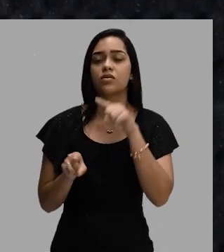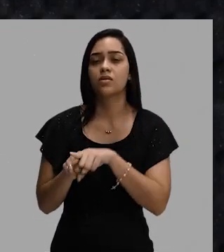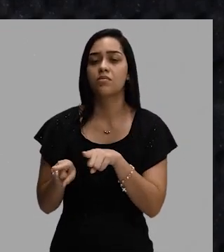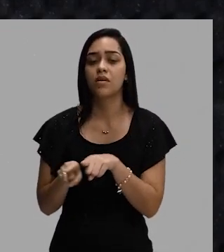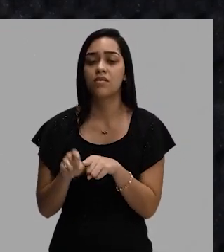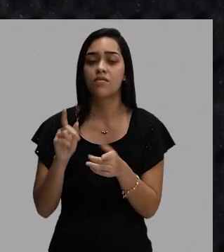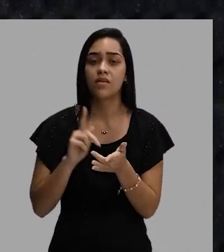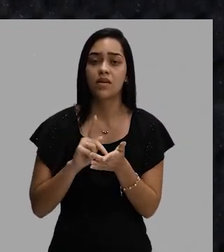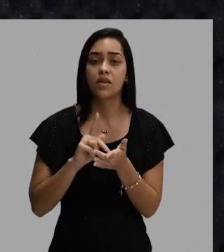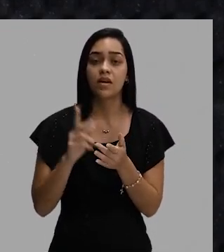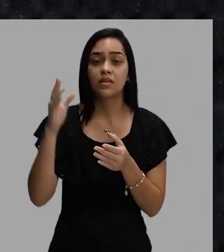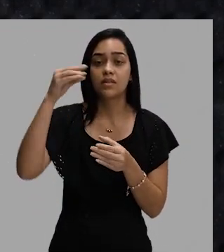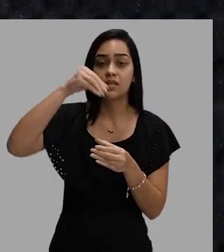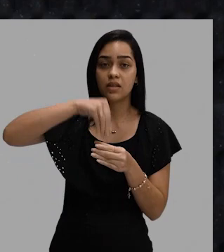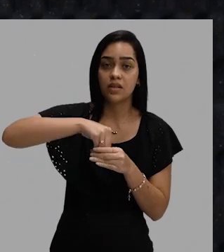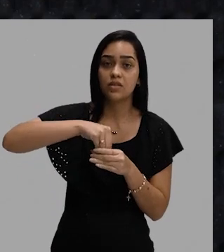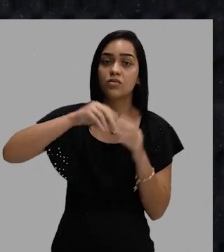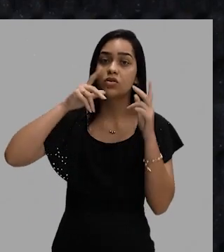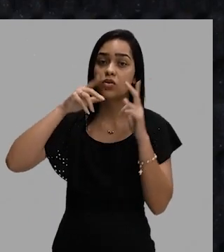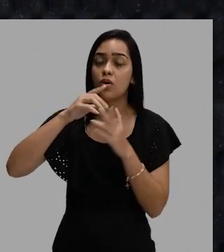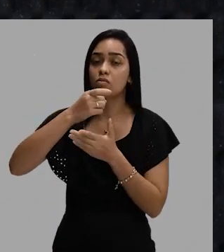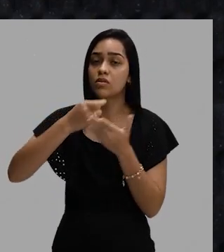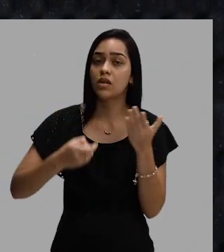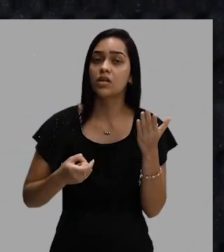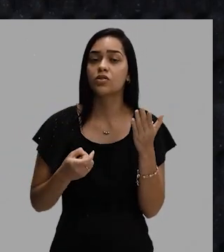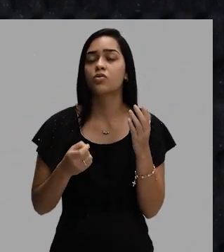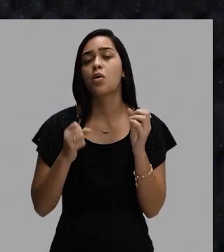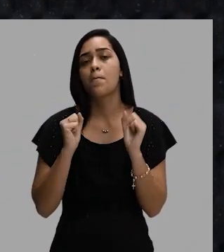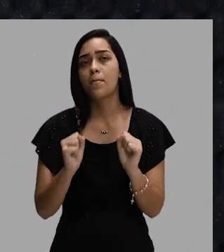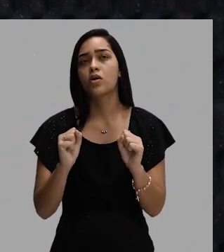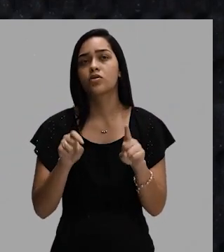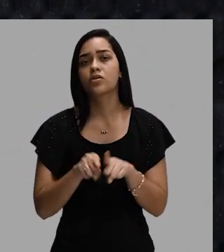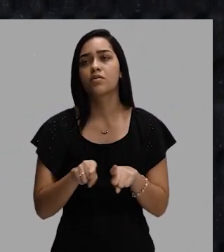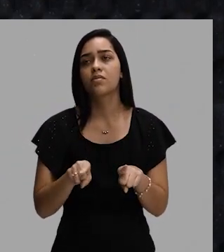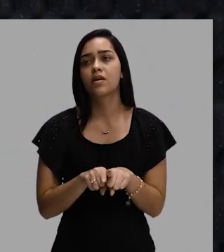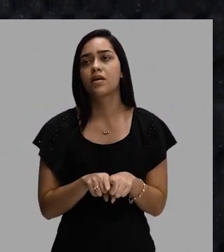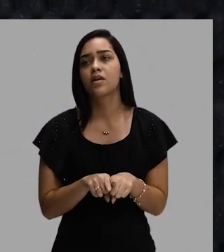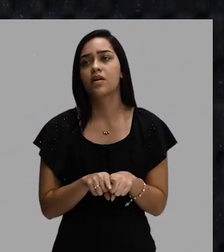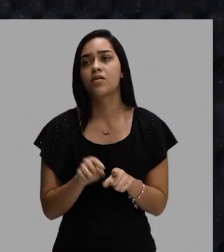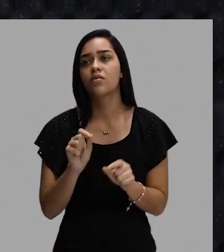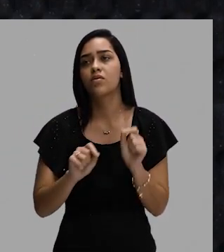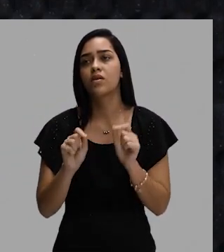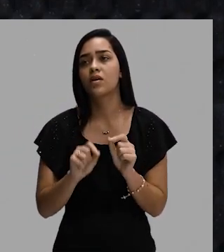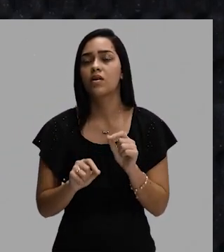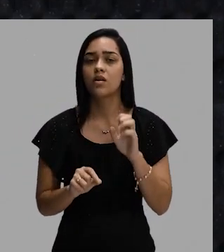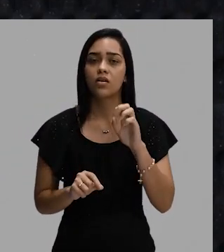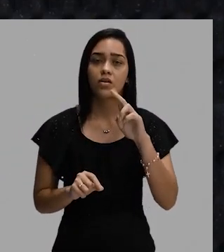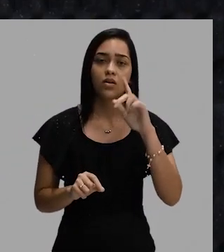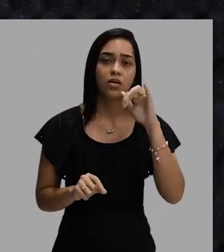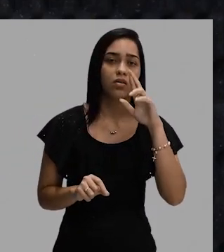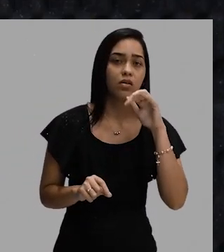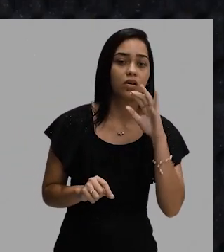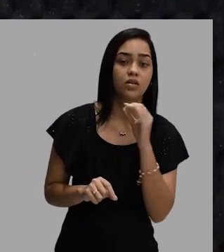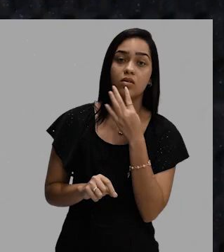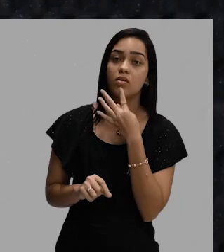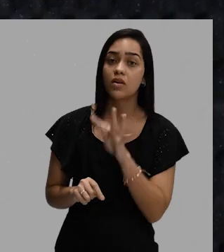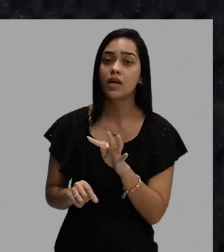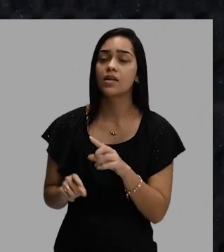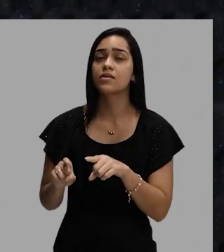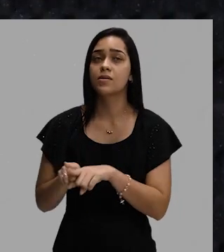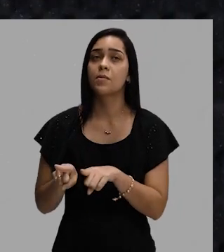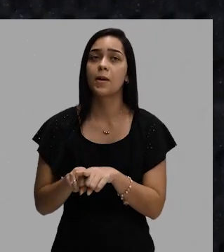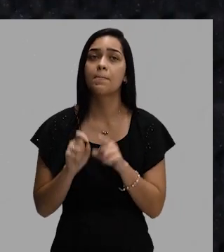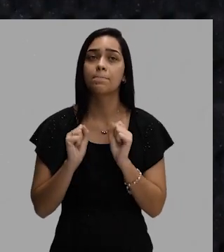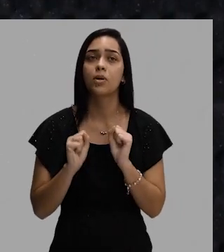linguagem real, dentro de um mesmo texto. O poeta pode se fazer de um eu lírico que ele nem conhece, ele